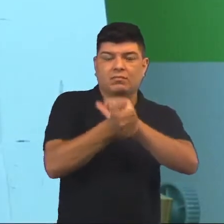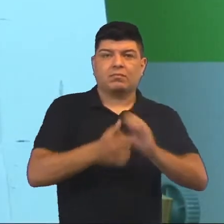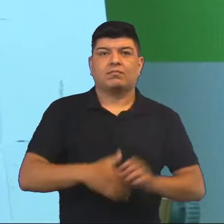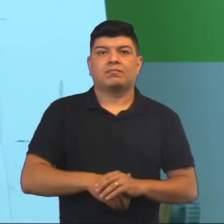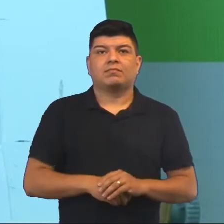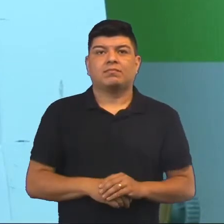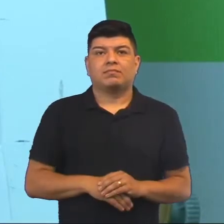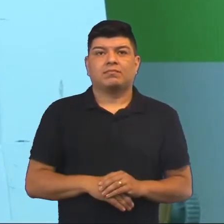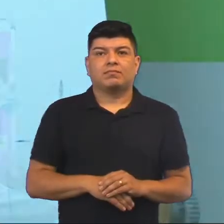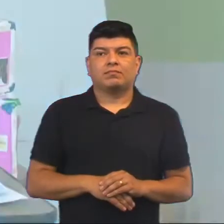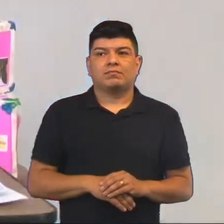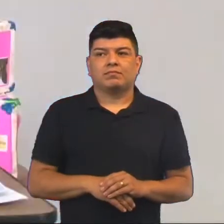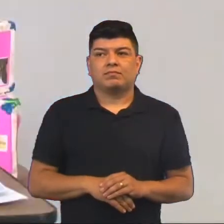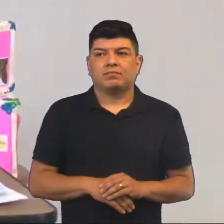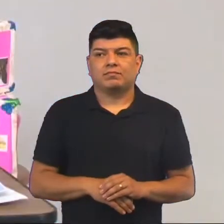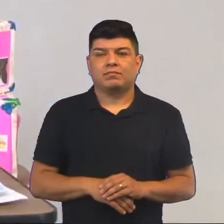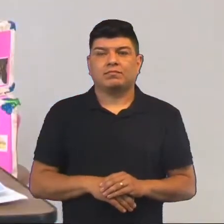escravos.